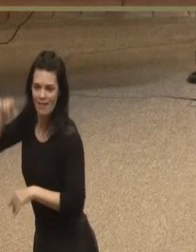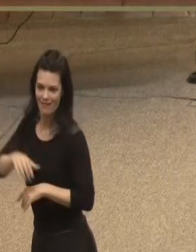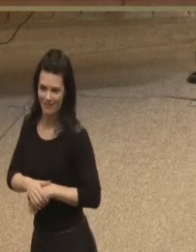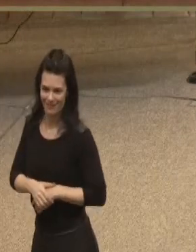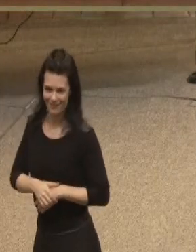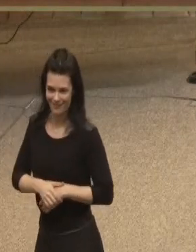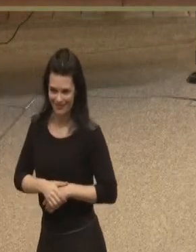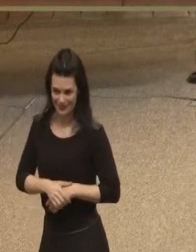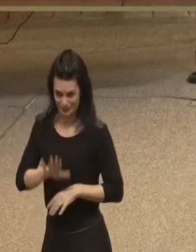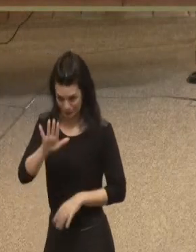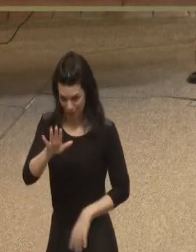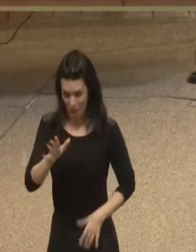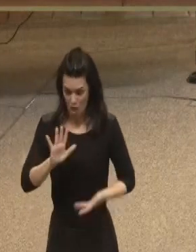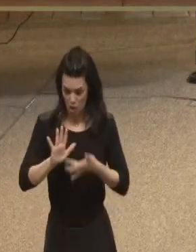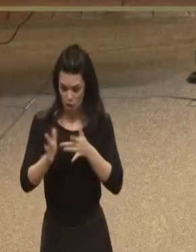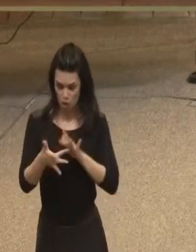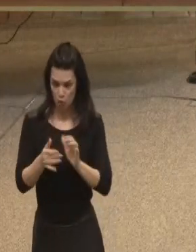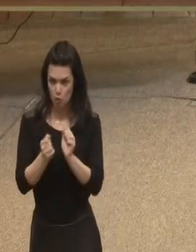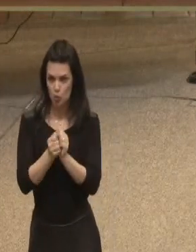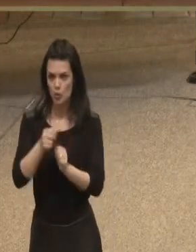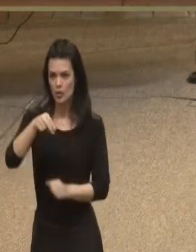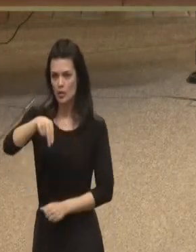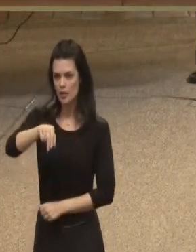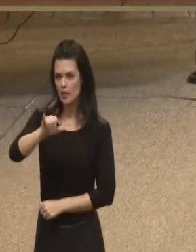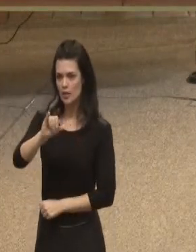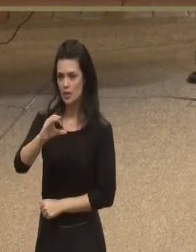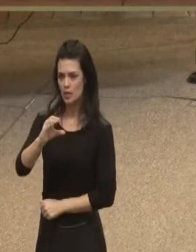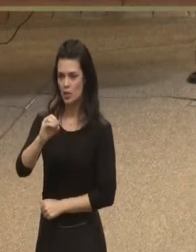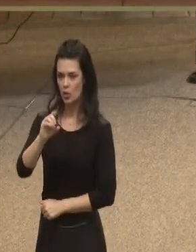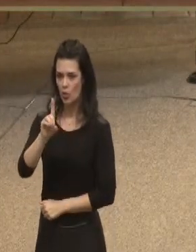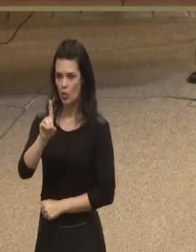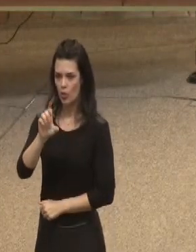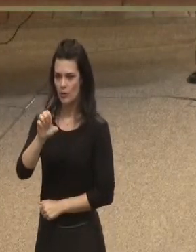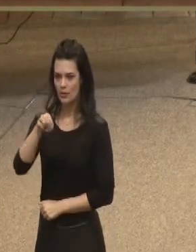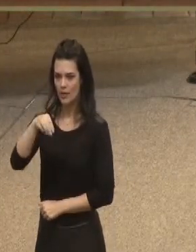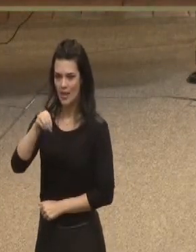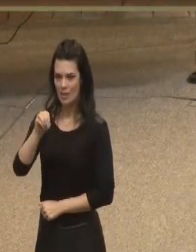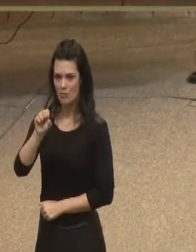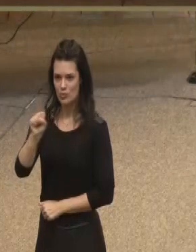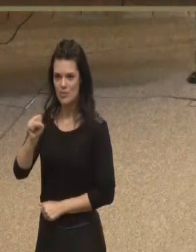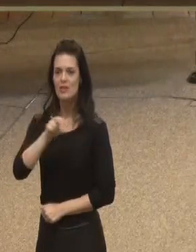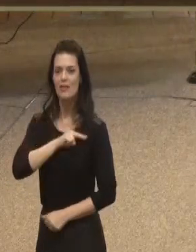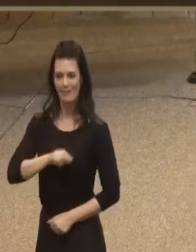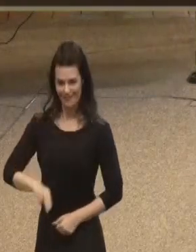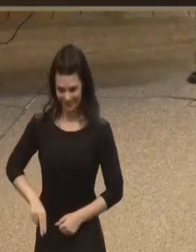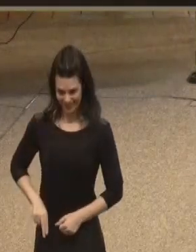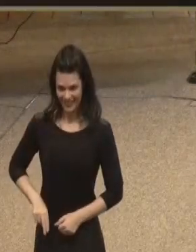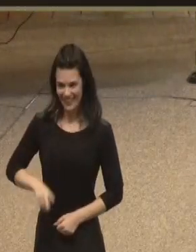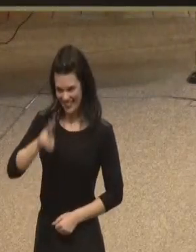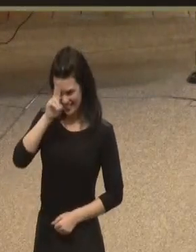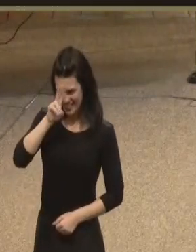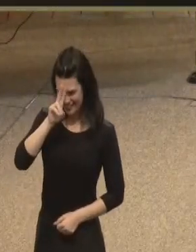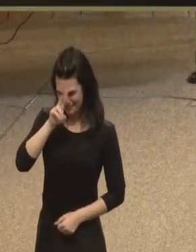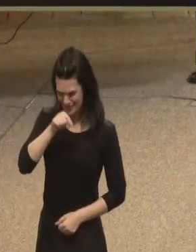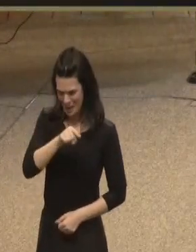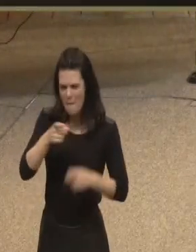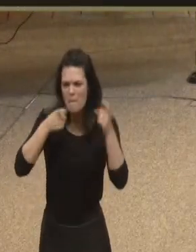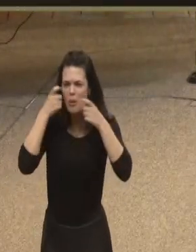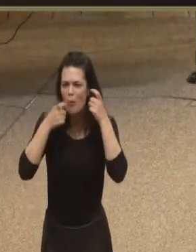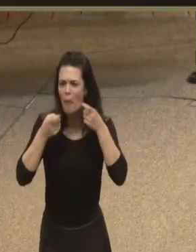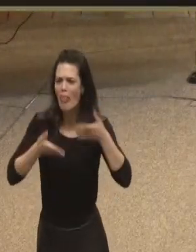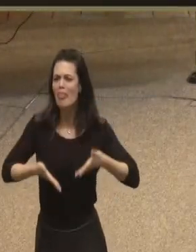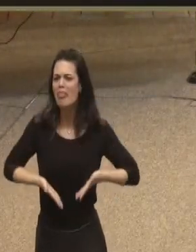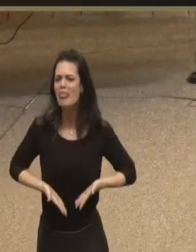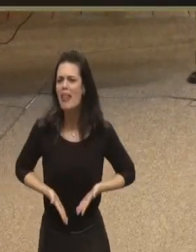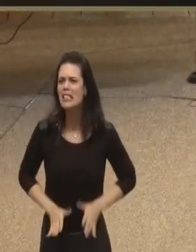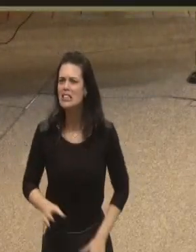Nicodemos. Jesus conversando com Nicodemos, falando sobre nascer de novo, e a preocupação de Nicodemos era: